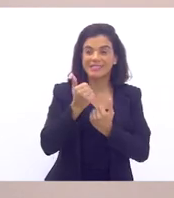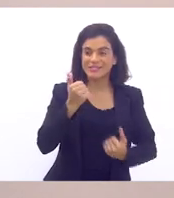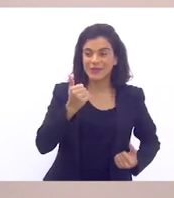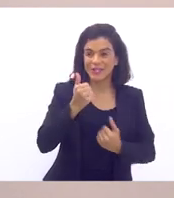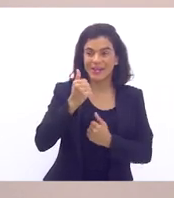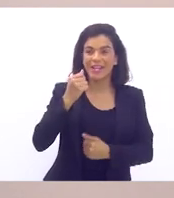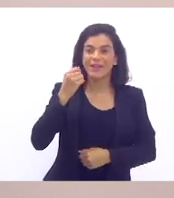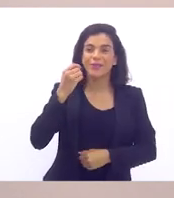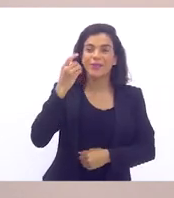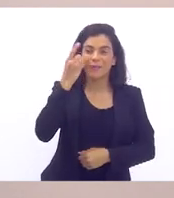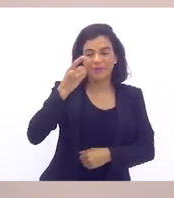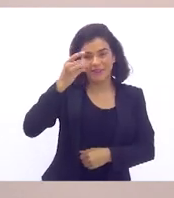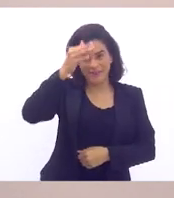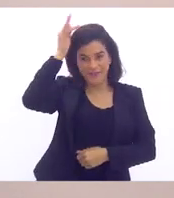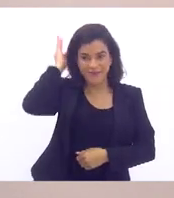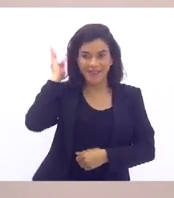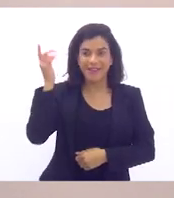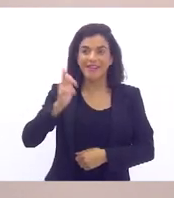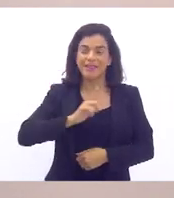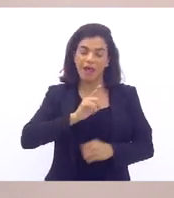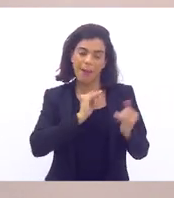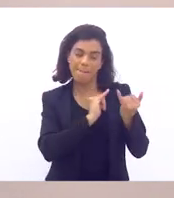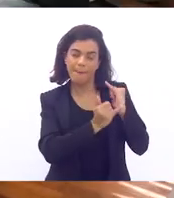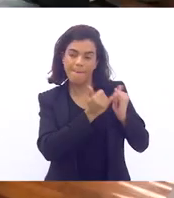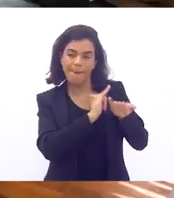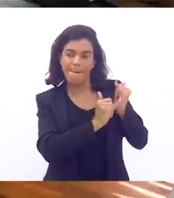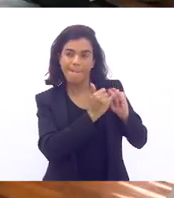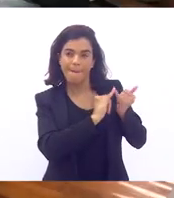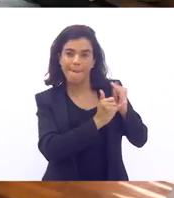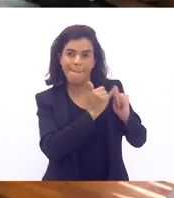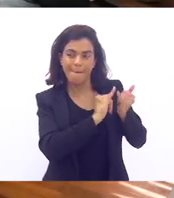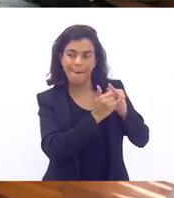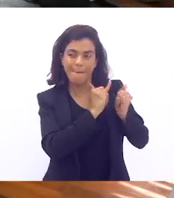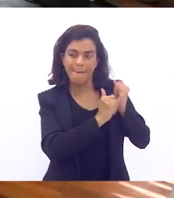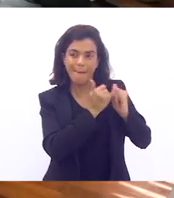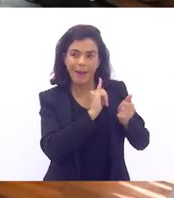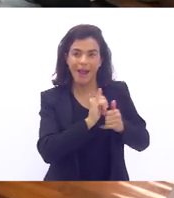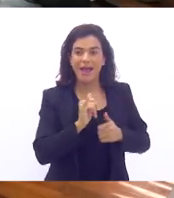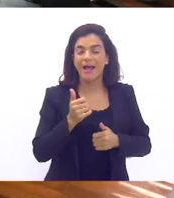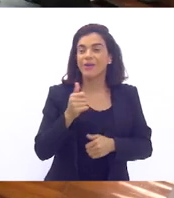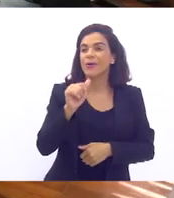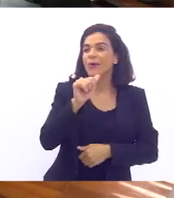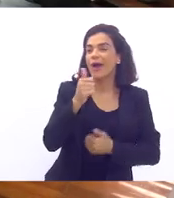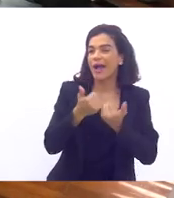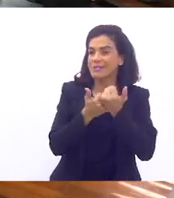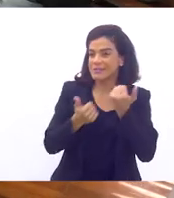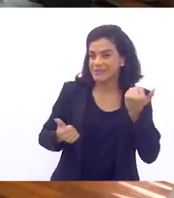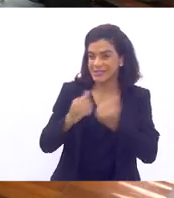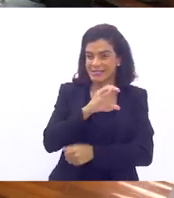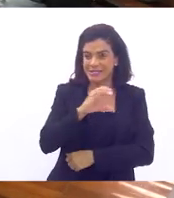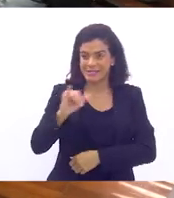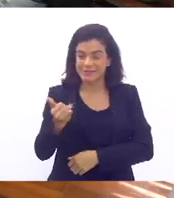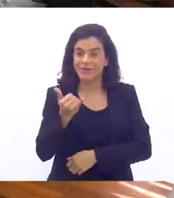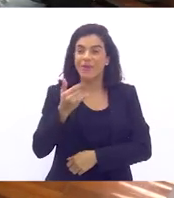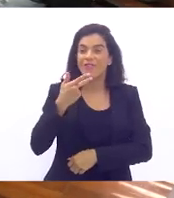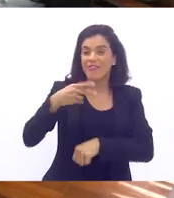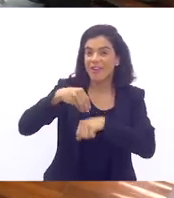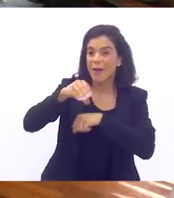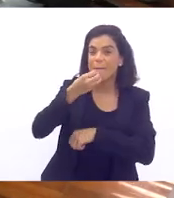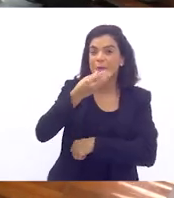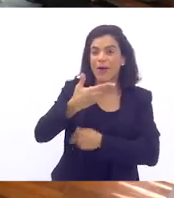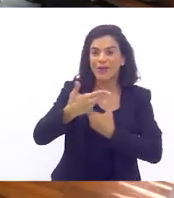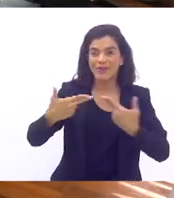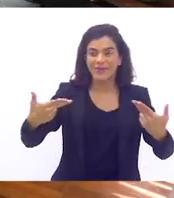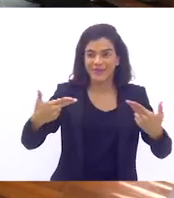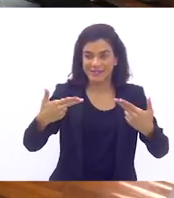do deputado Fred Pacheco tá com fabulando ali com a assessoria da ccj E aí dá uma boa notícia